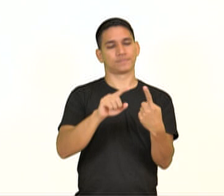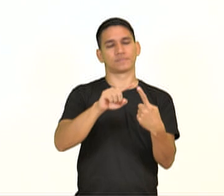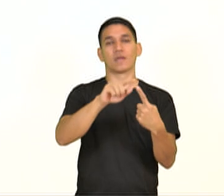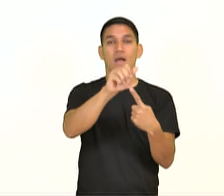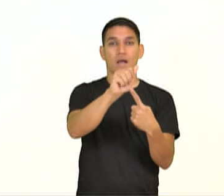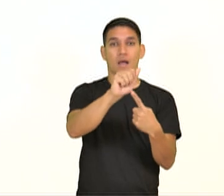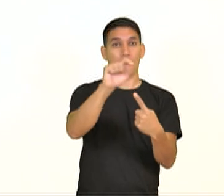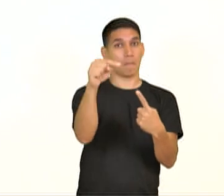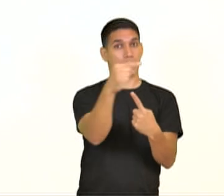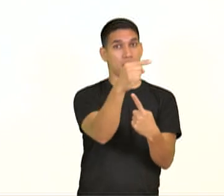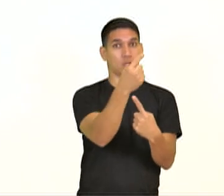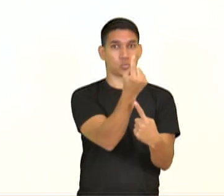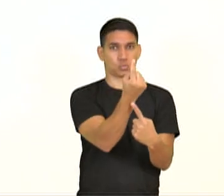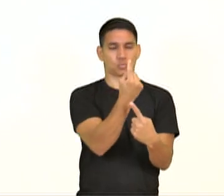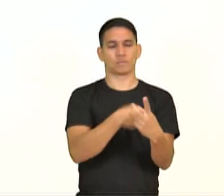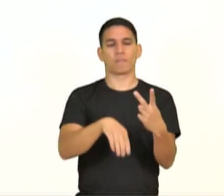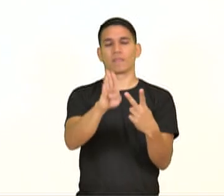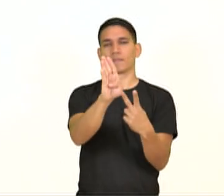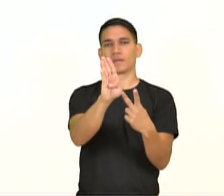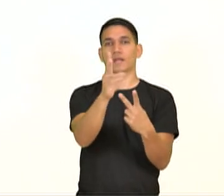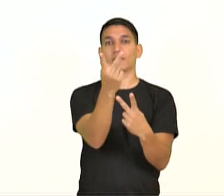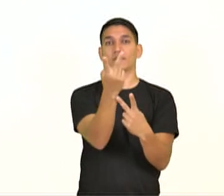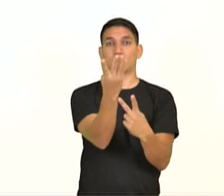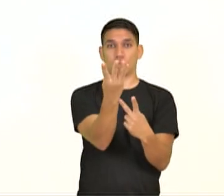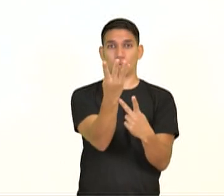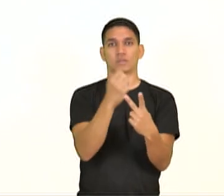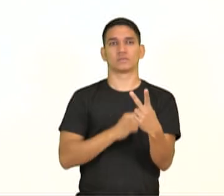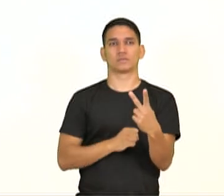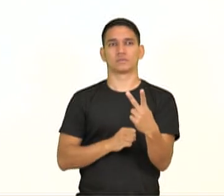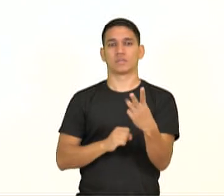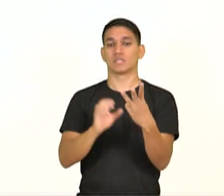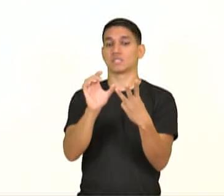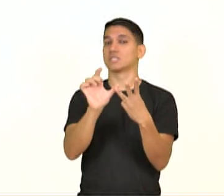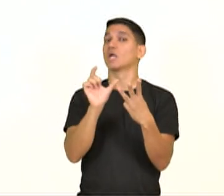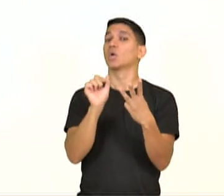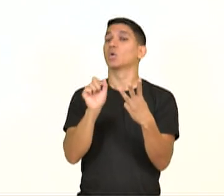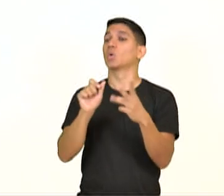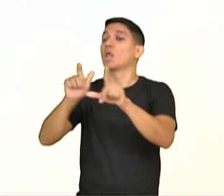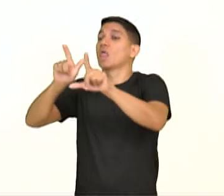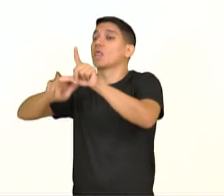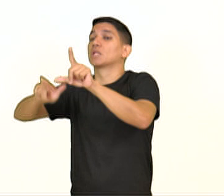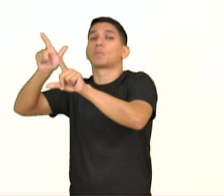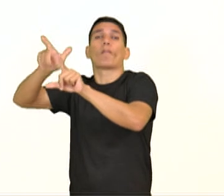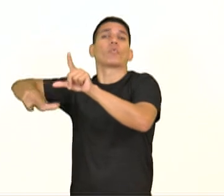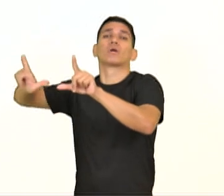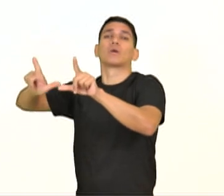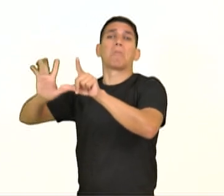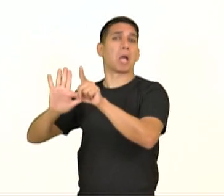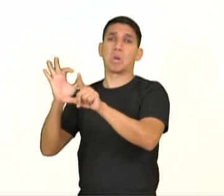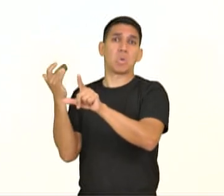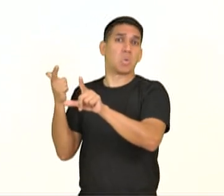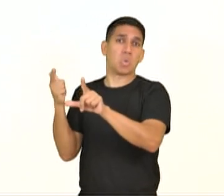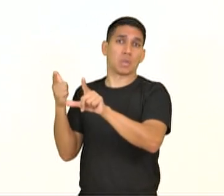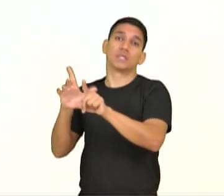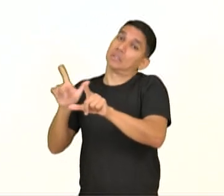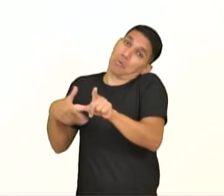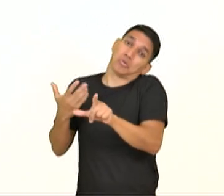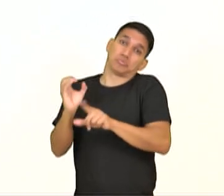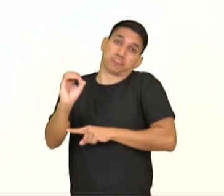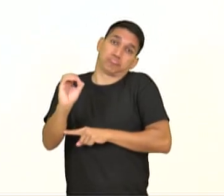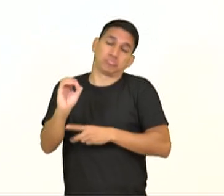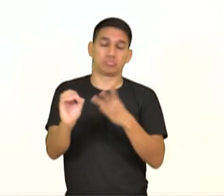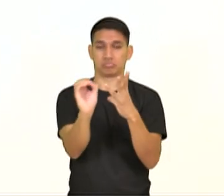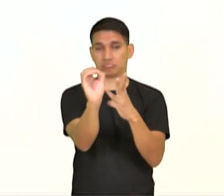o b é igual a 24 e o c seria quem estivesse ali sozinho, mas não tem ninguém, então é zero, tá?